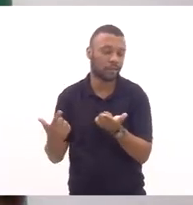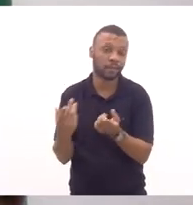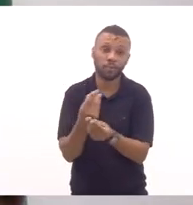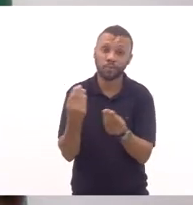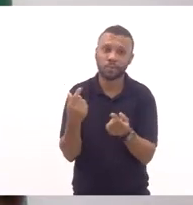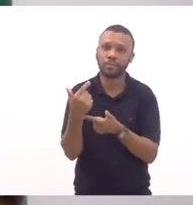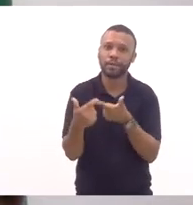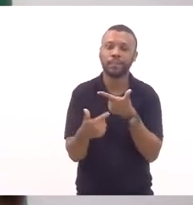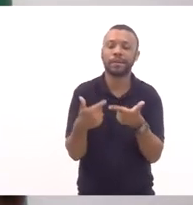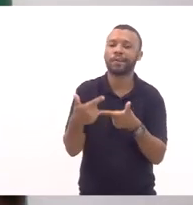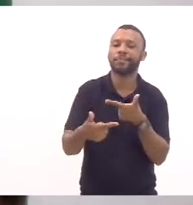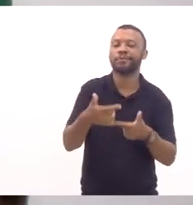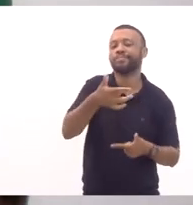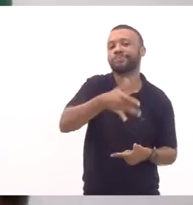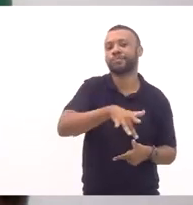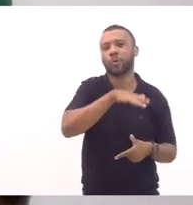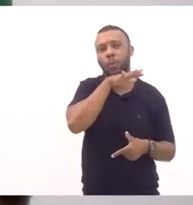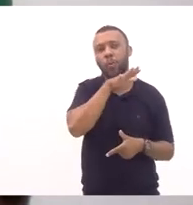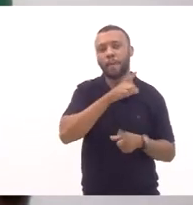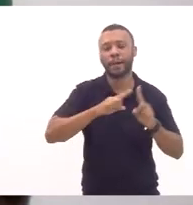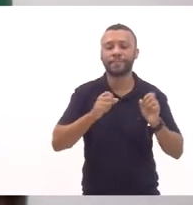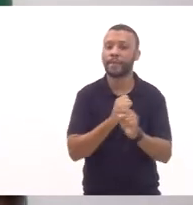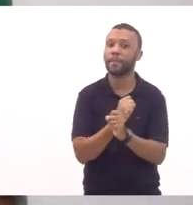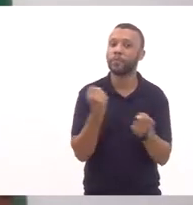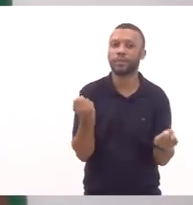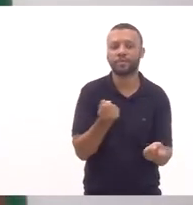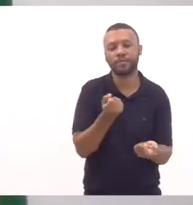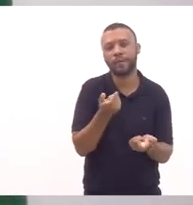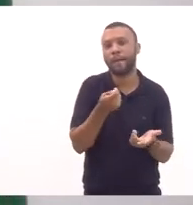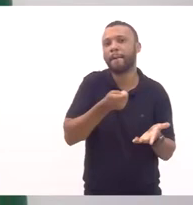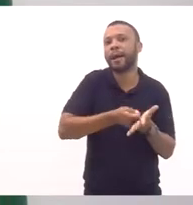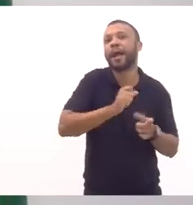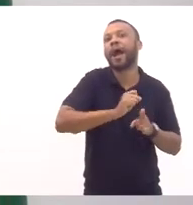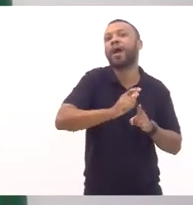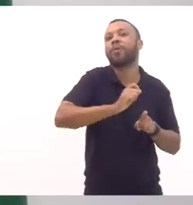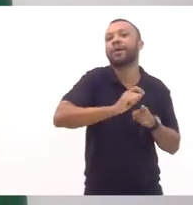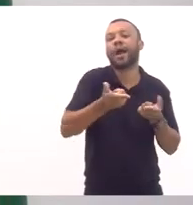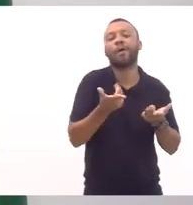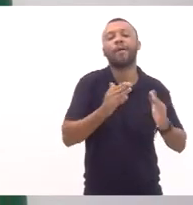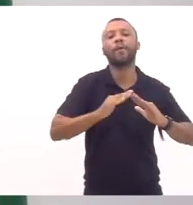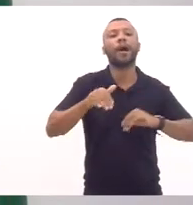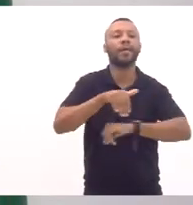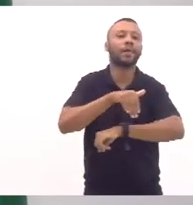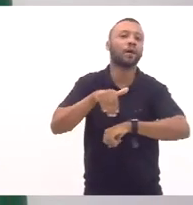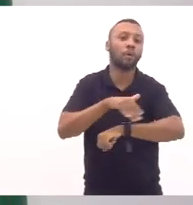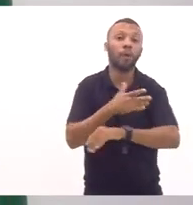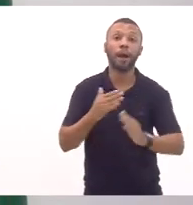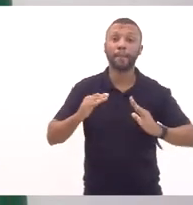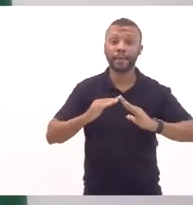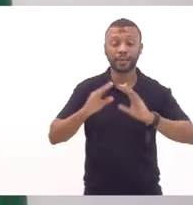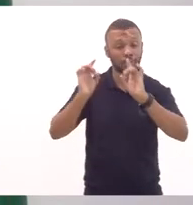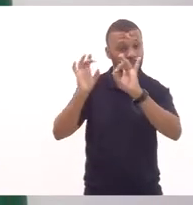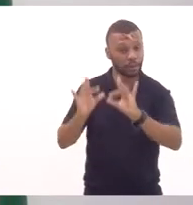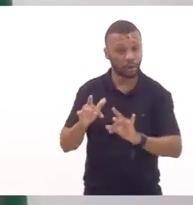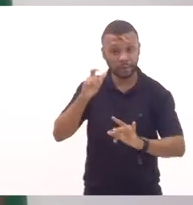trabalhando precariamente, mas não tem como pagar aluguel, estão na rua. Né? Para habitação de especial interesse